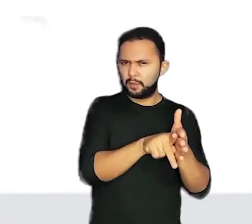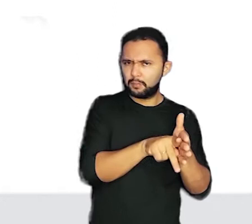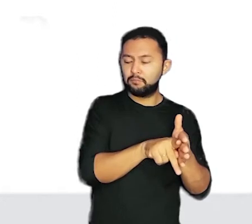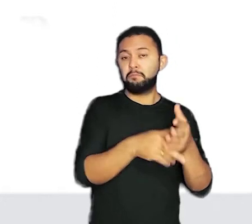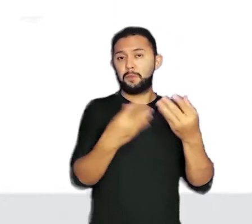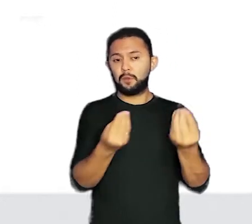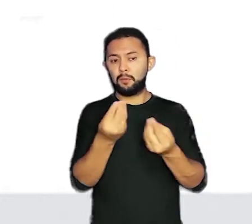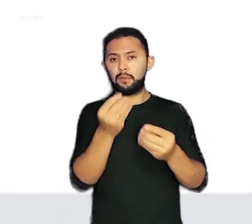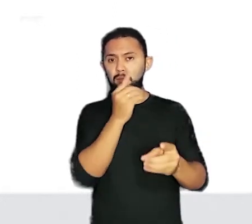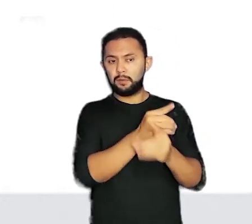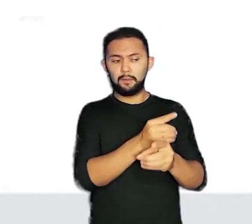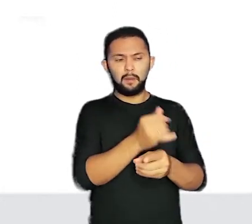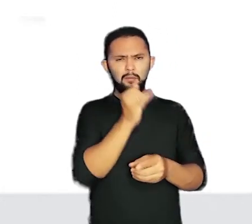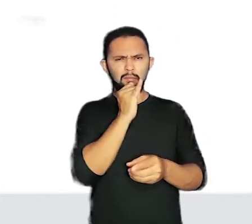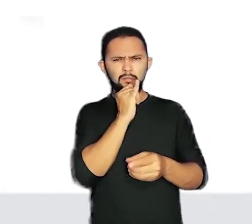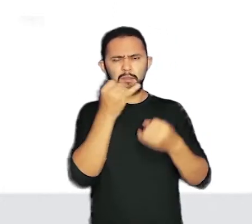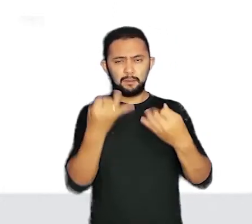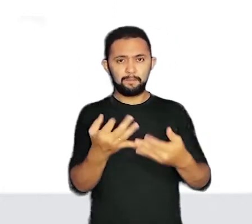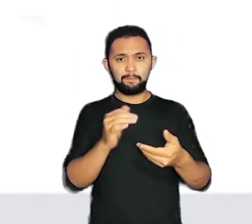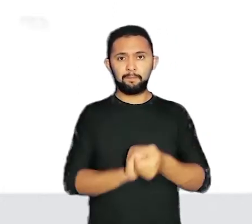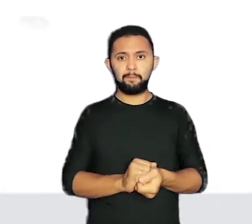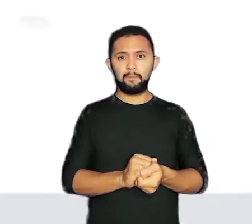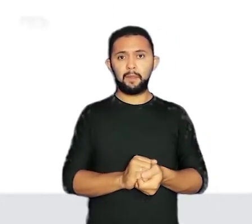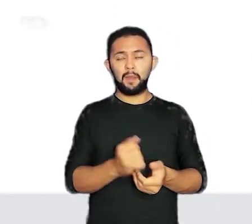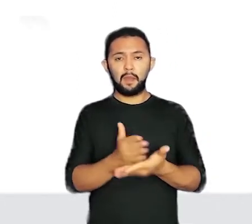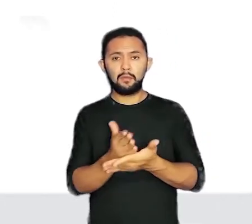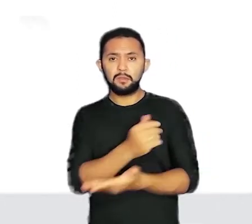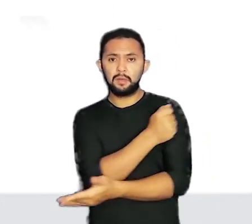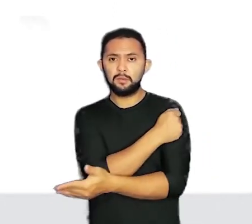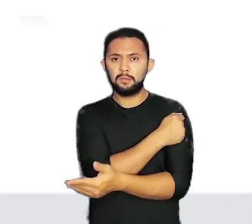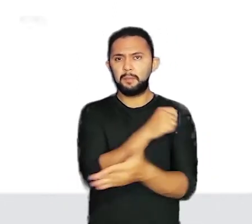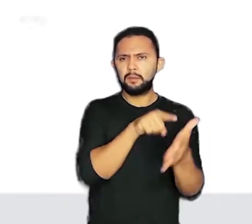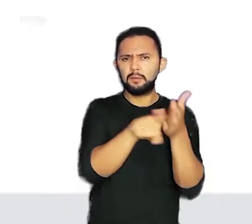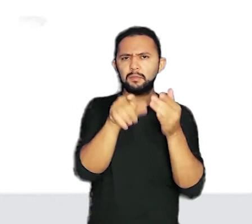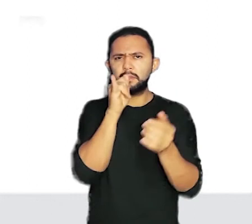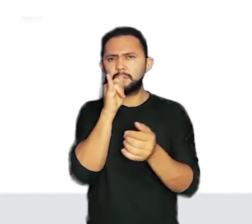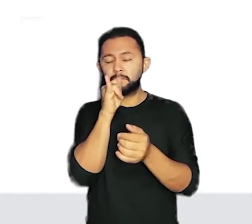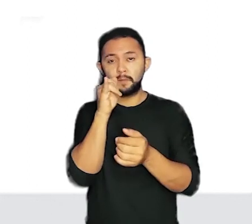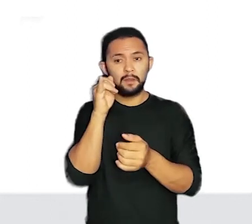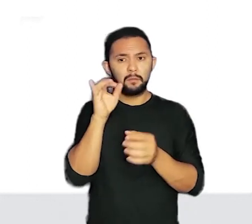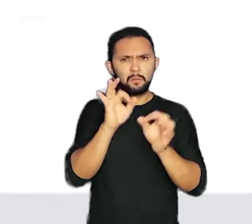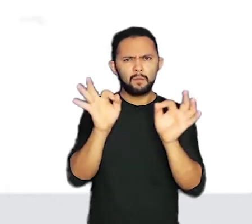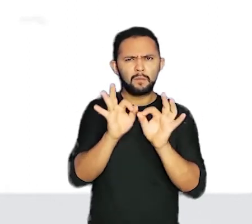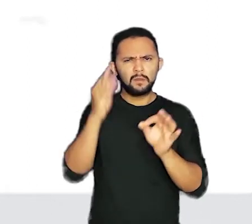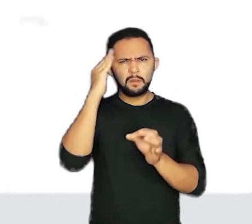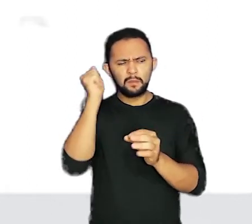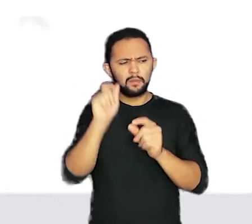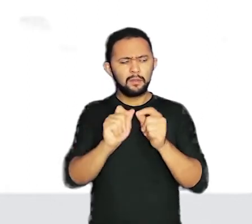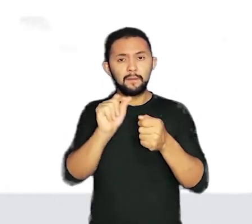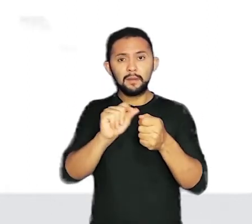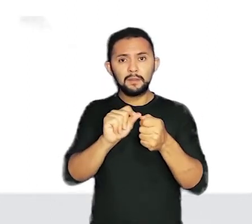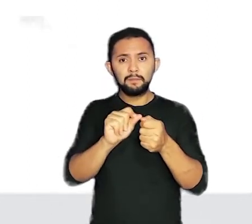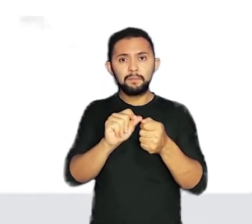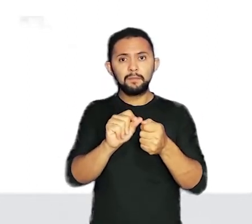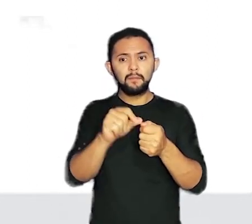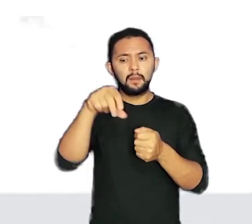na oração. Por que a gente fala isso? Porque alguns alunos ficam perguntando assim, ó, Ninguém sabia o que fazer naquela situação. Ah, ninguém